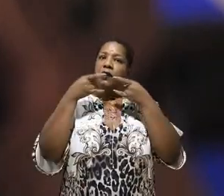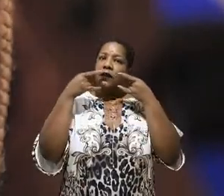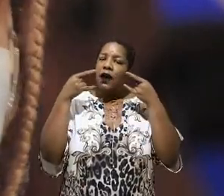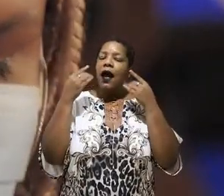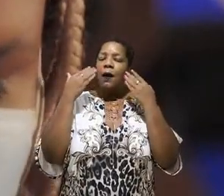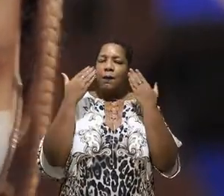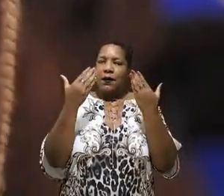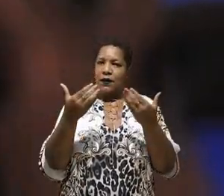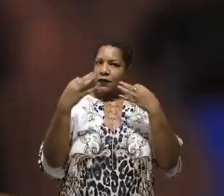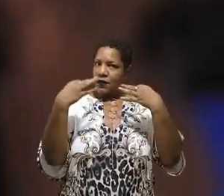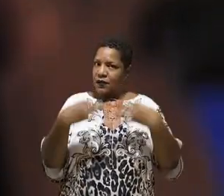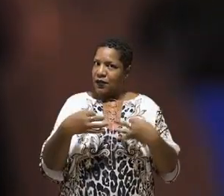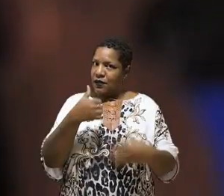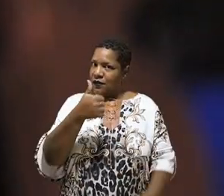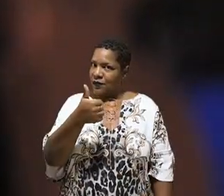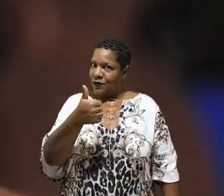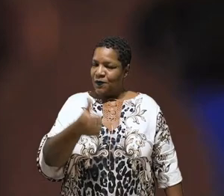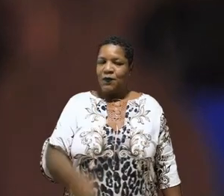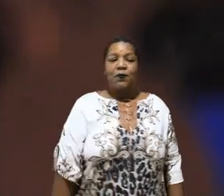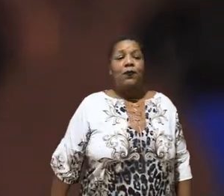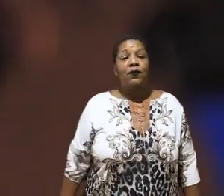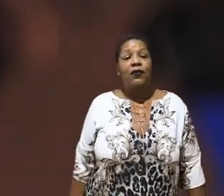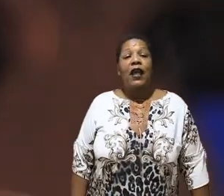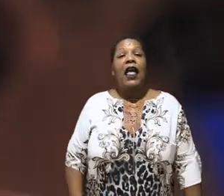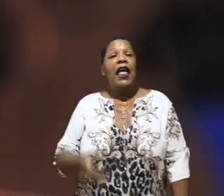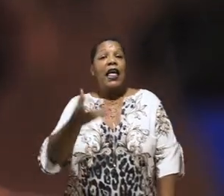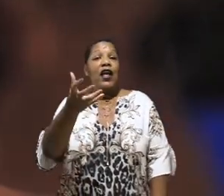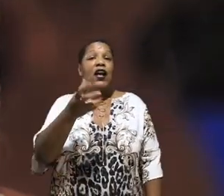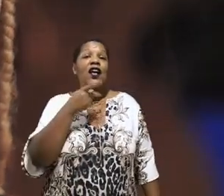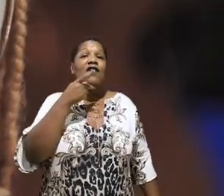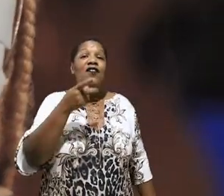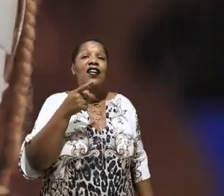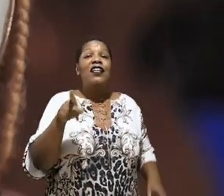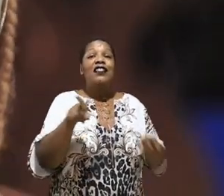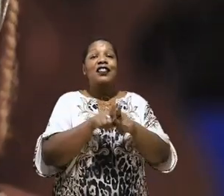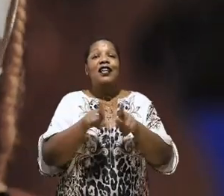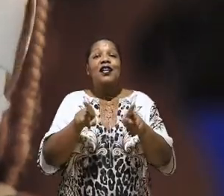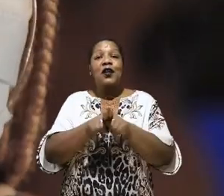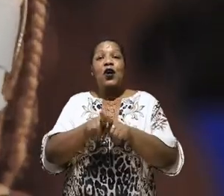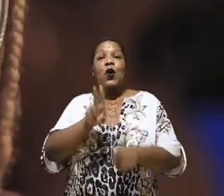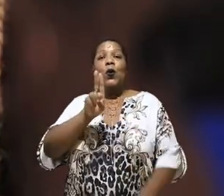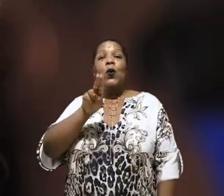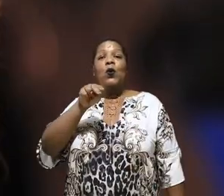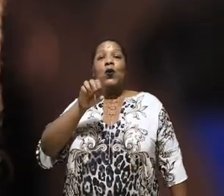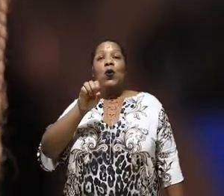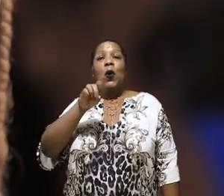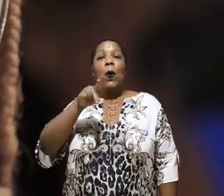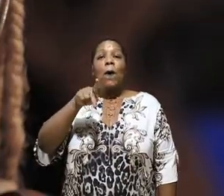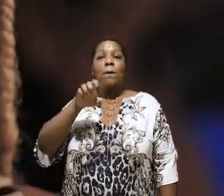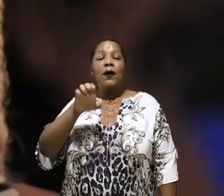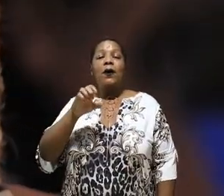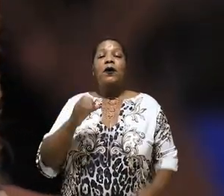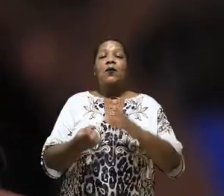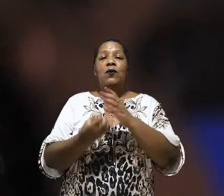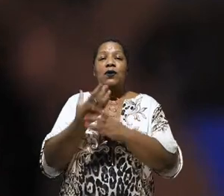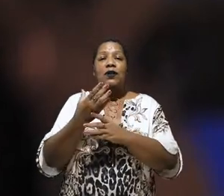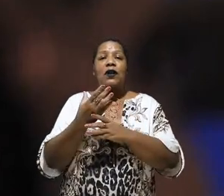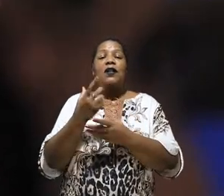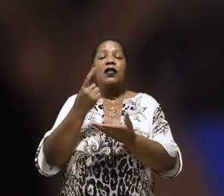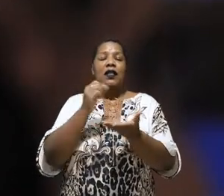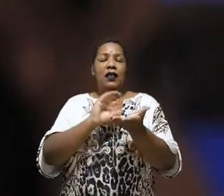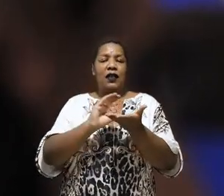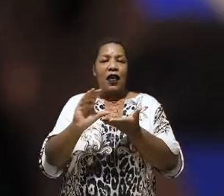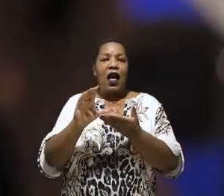fazer de máscaras apresentação Tá certo bom eu queria dizer também que o favelas São José realizados o nome produção e comunicação